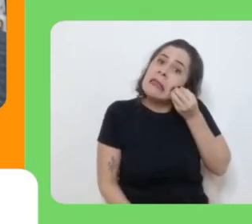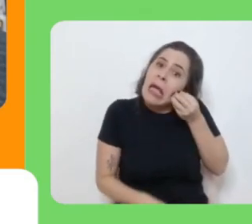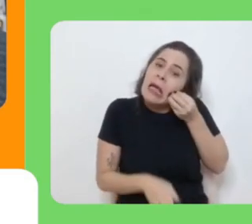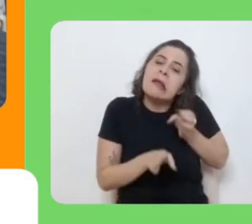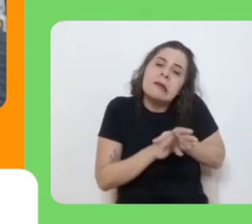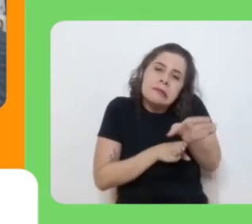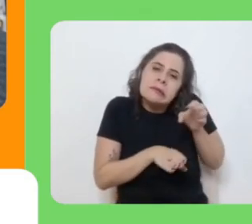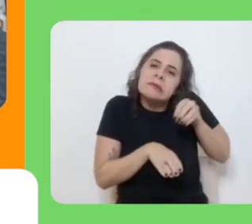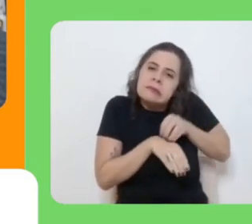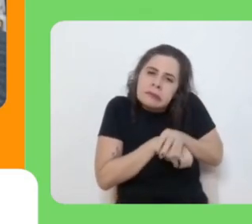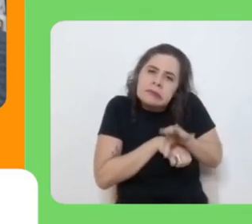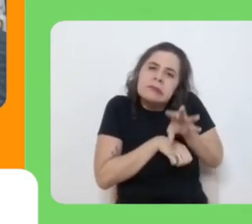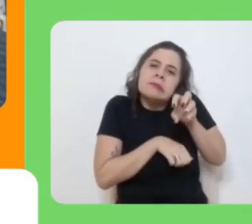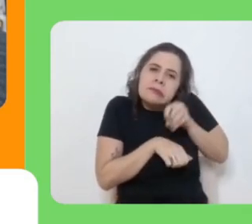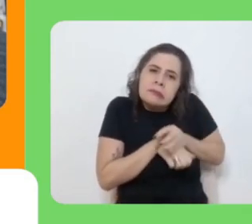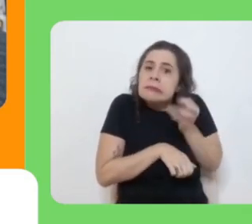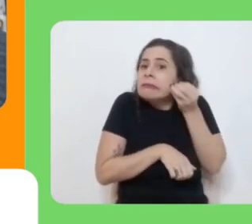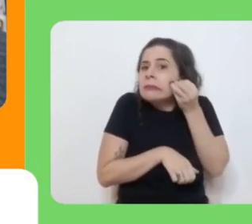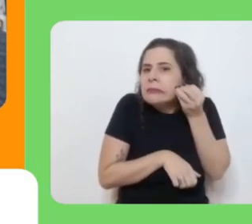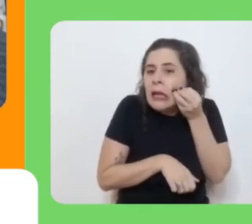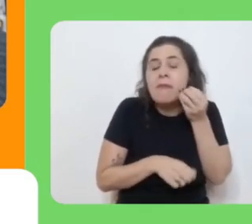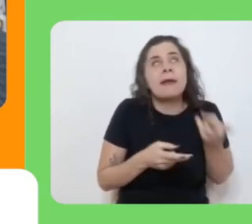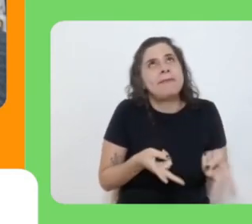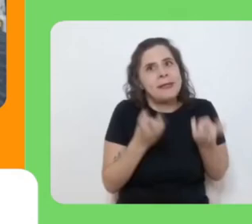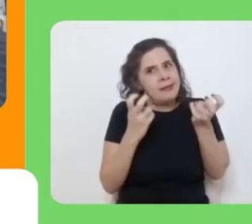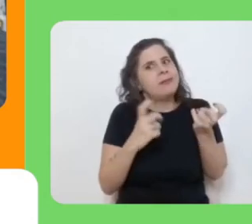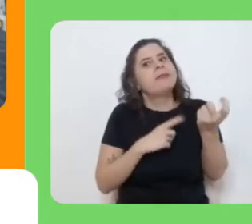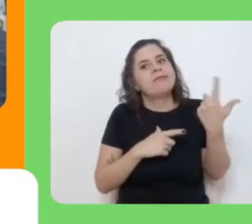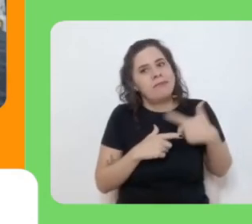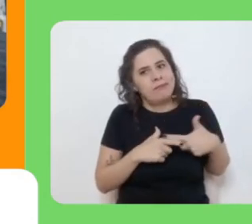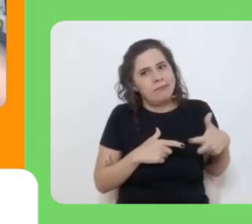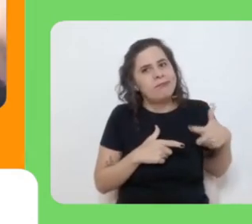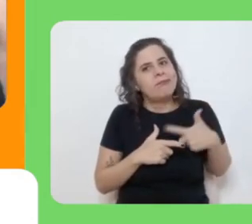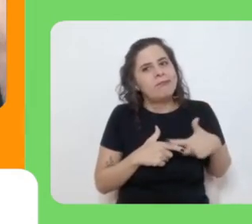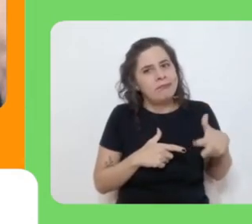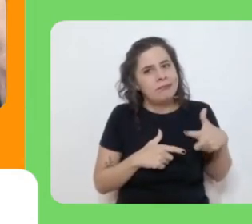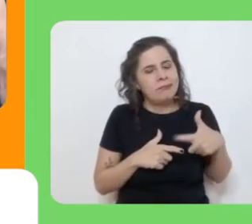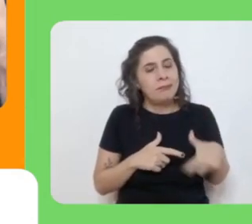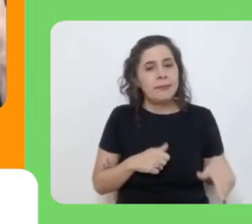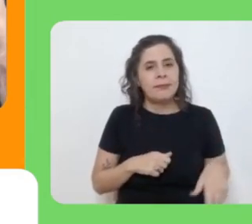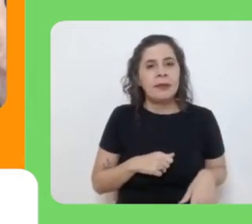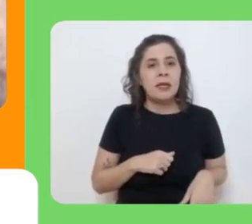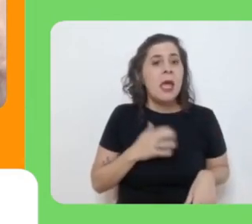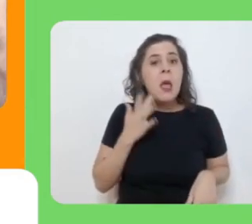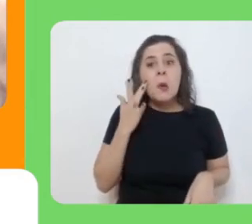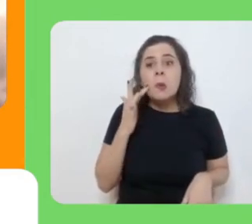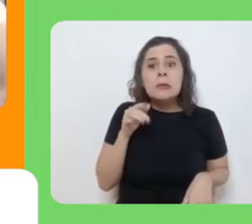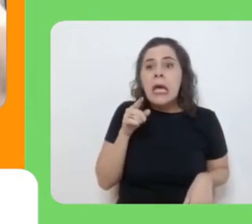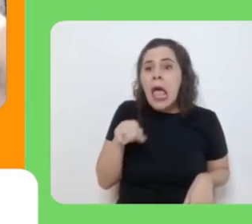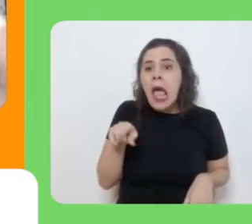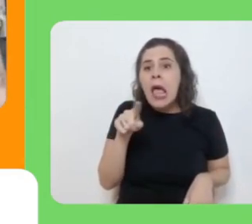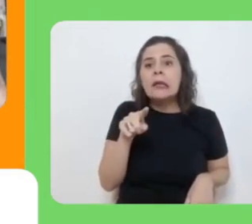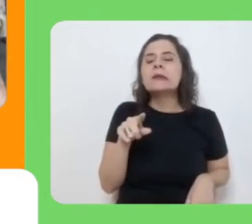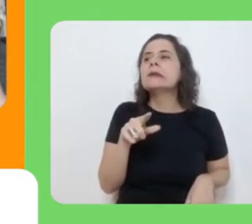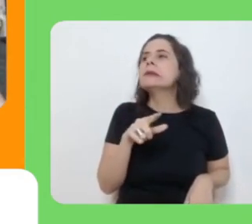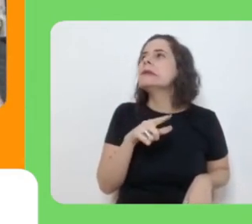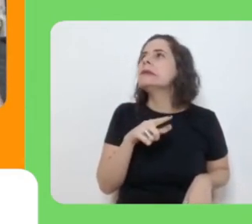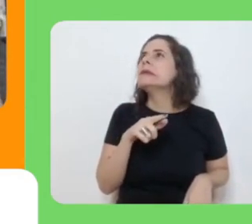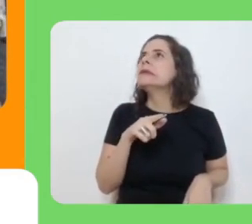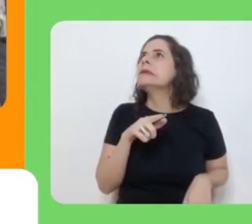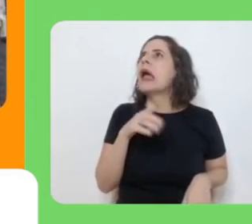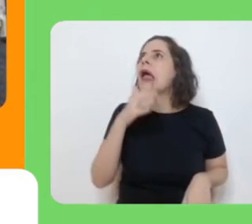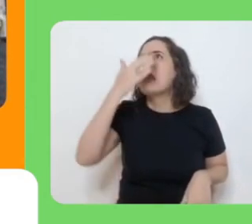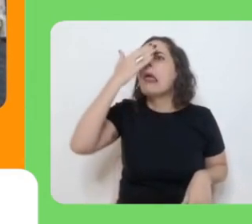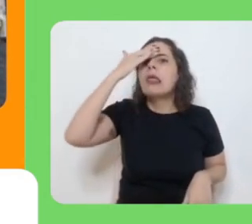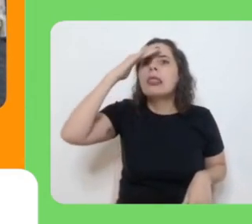tenta mostrar, orientar e tal, mas eu vejo muito isso. Eu não sei se eles têm muita noção do tamanho